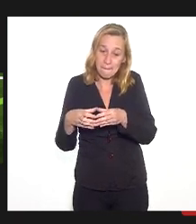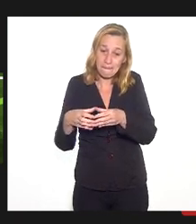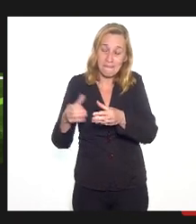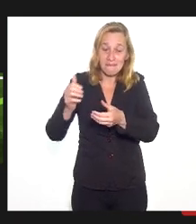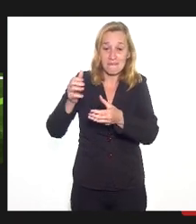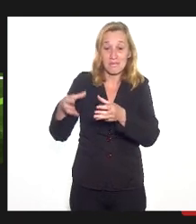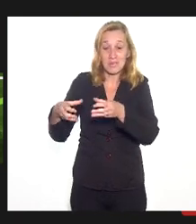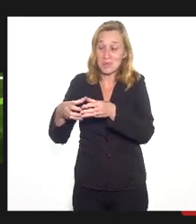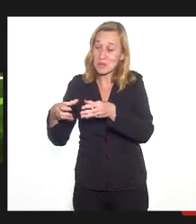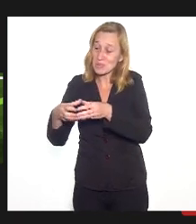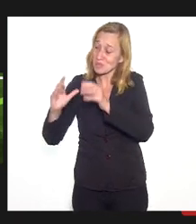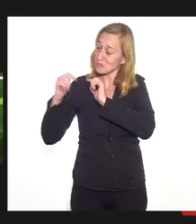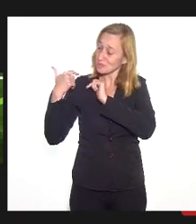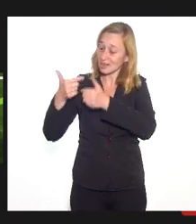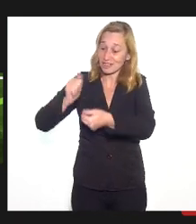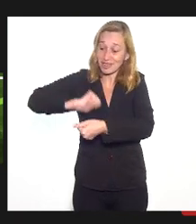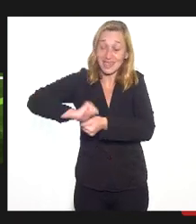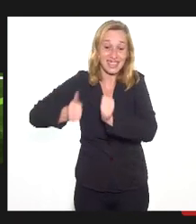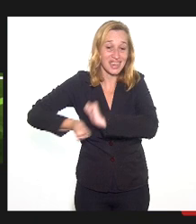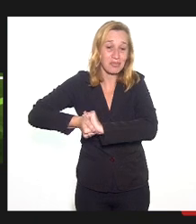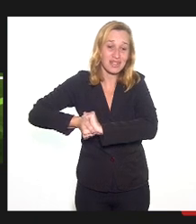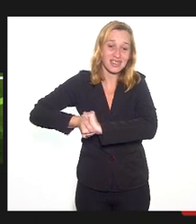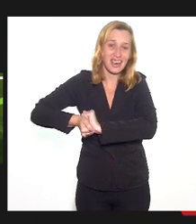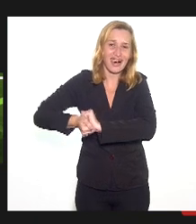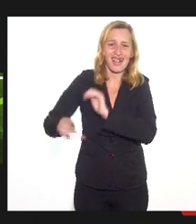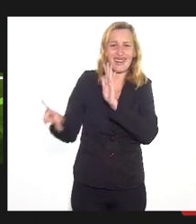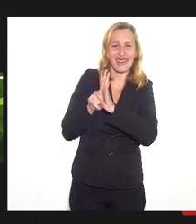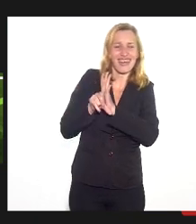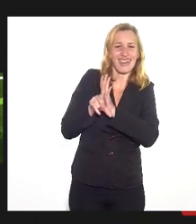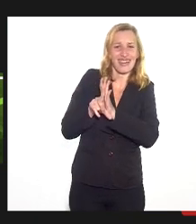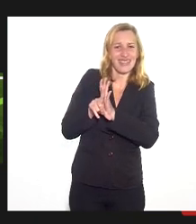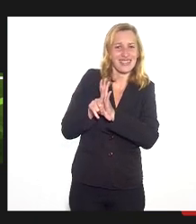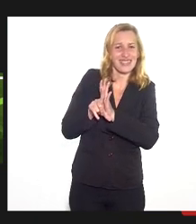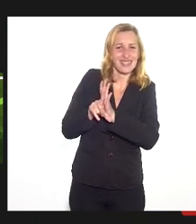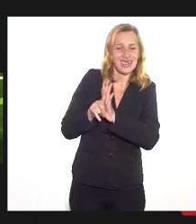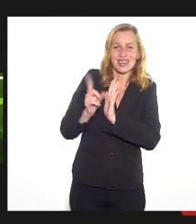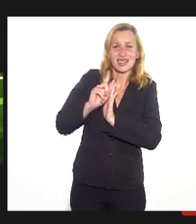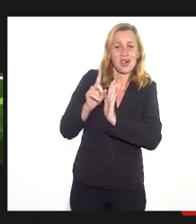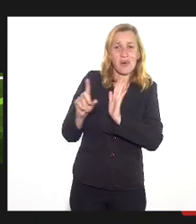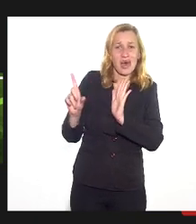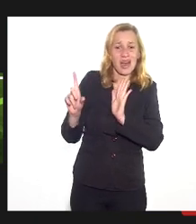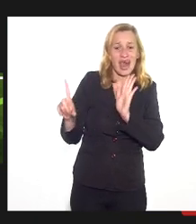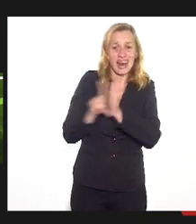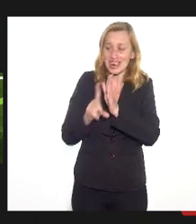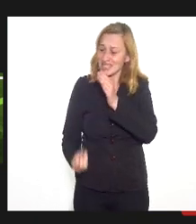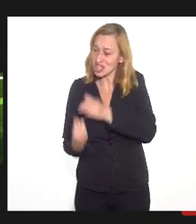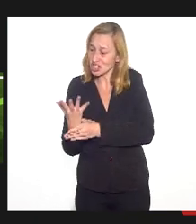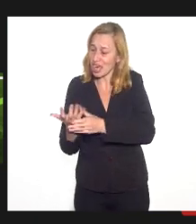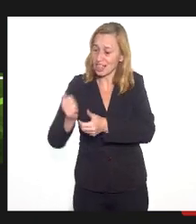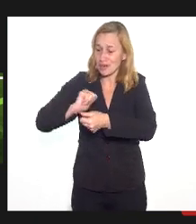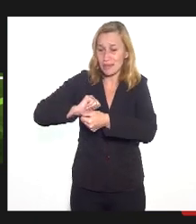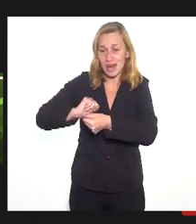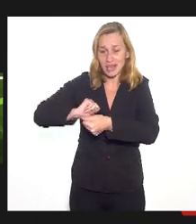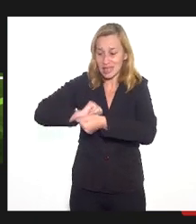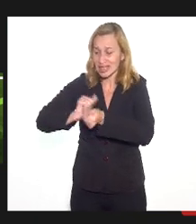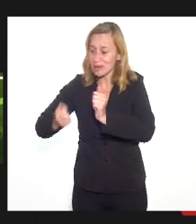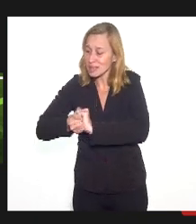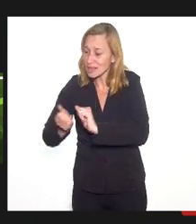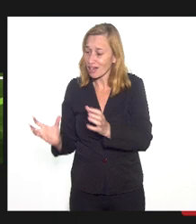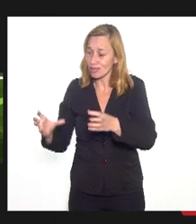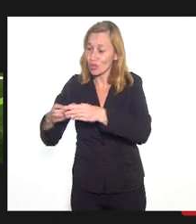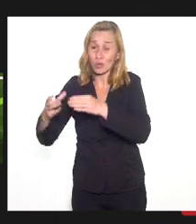lei, não a lei que se encaixa na comunidade, né? Isso traz uma reflexão tão